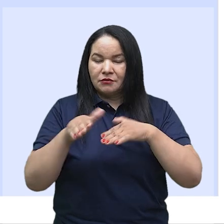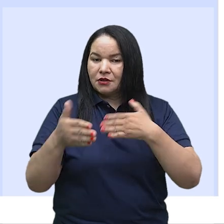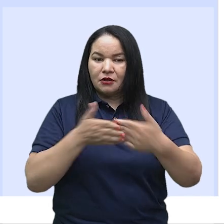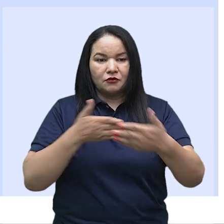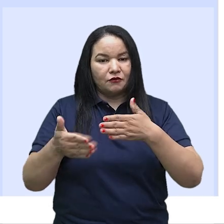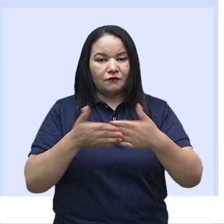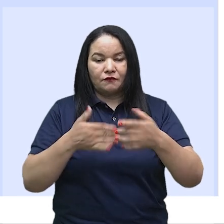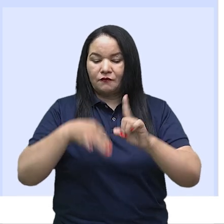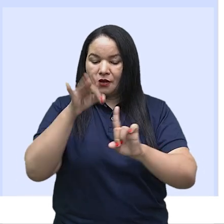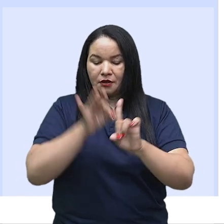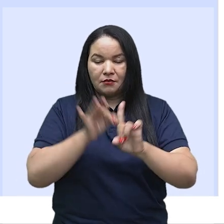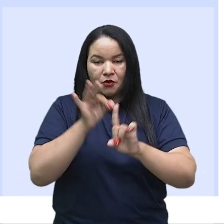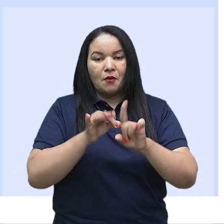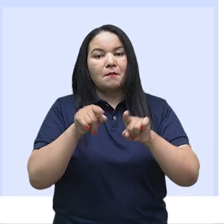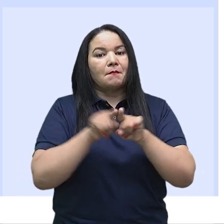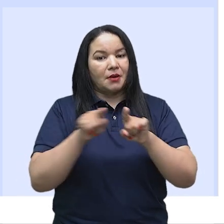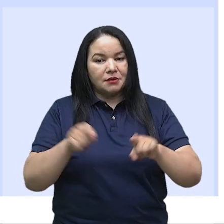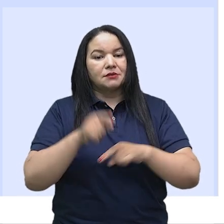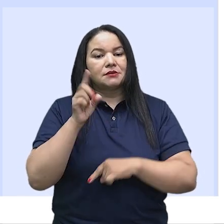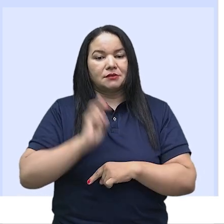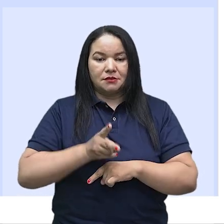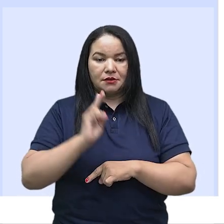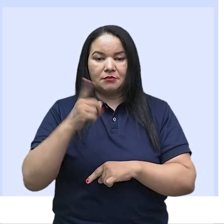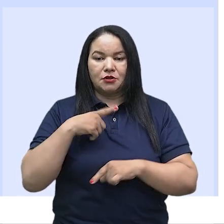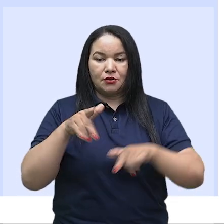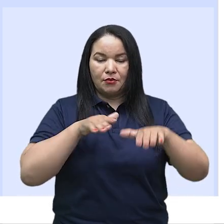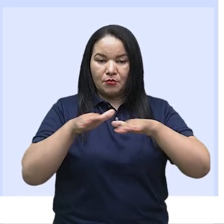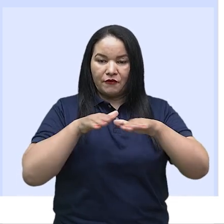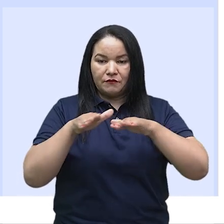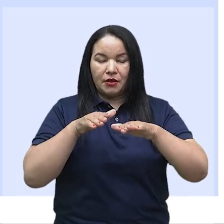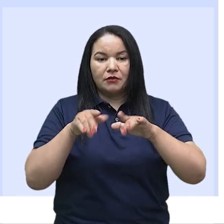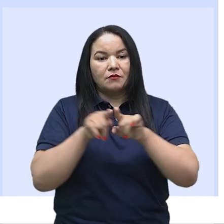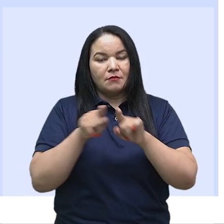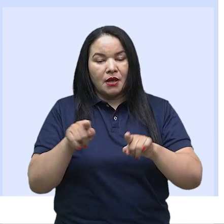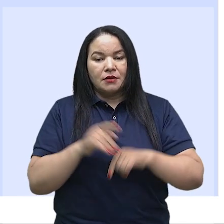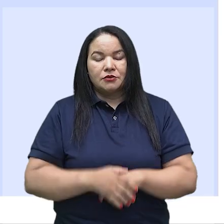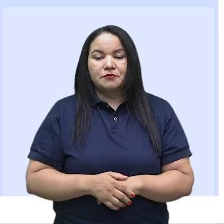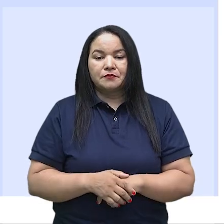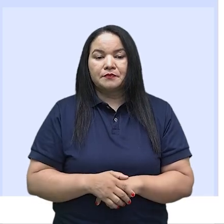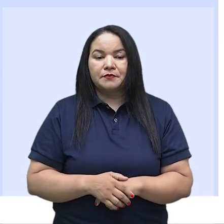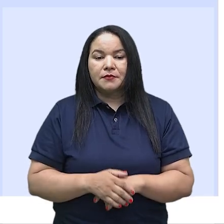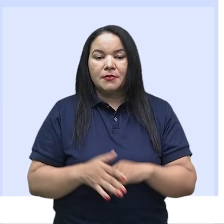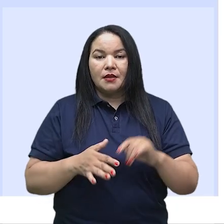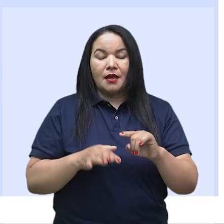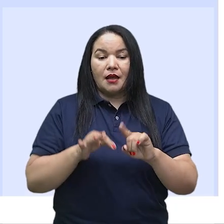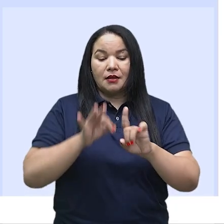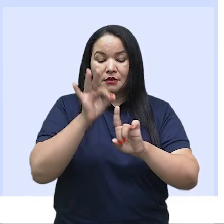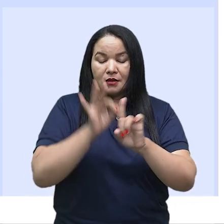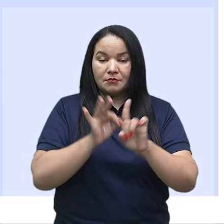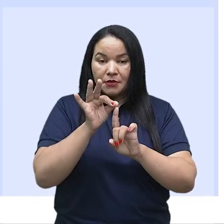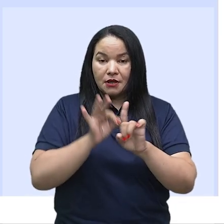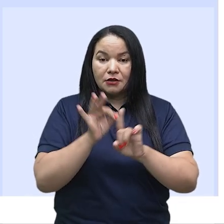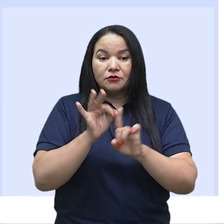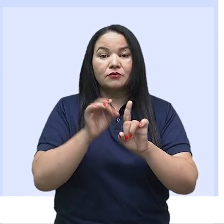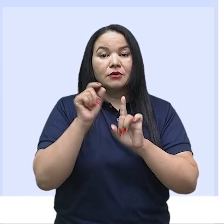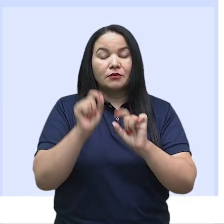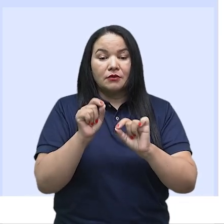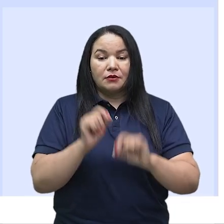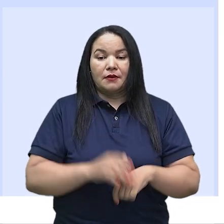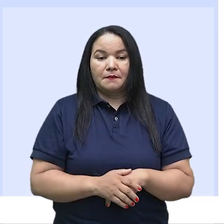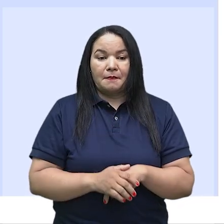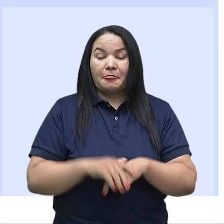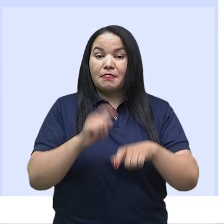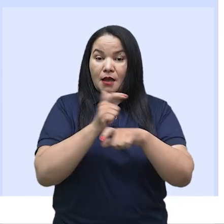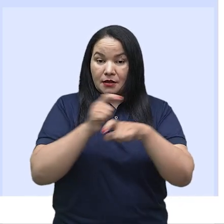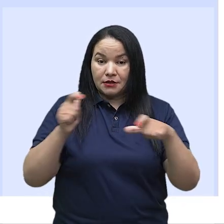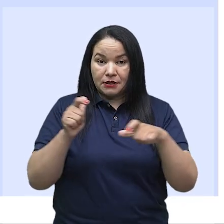qualquer temperatura, as partículas estão sempre se movimentando. Então, nesse cenário, a temperatura ela é uma grandeza